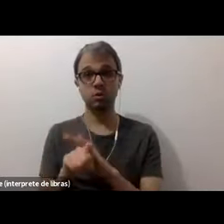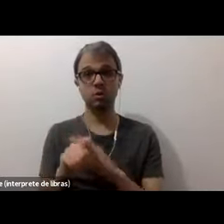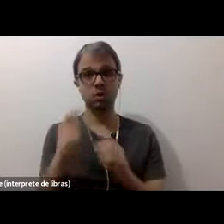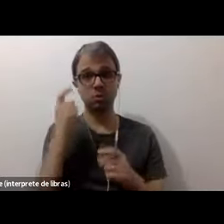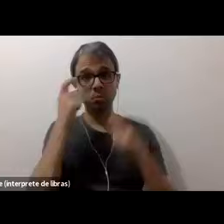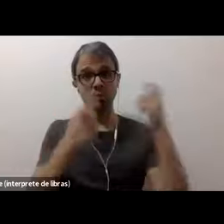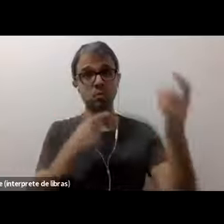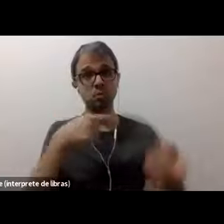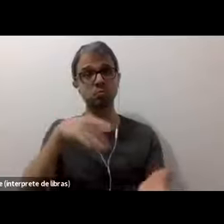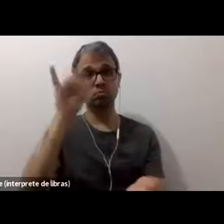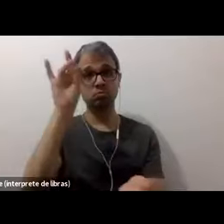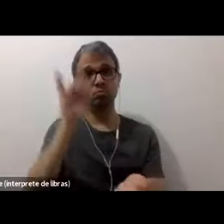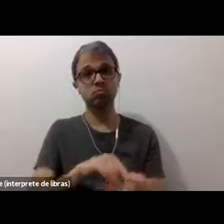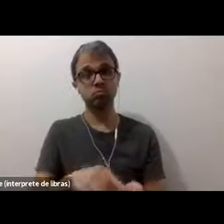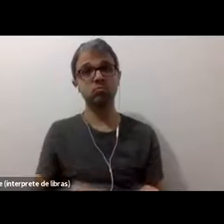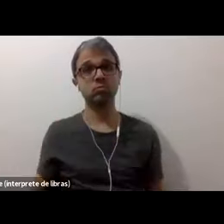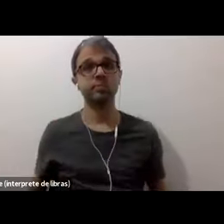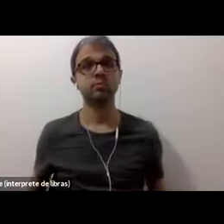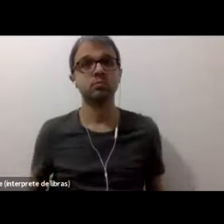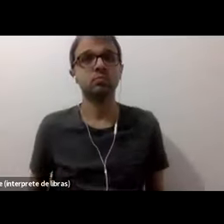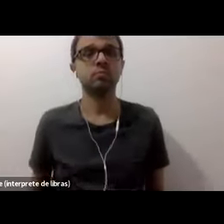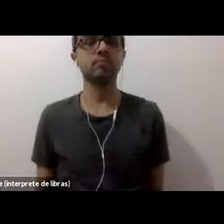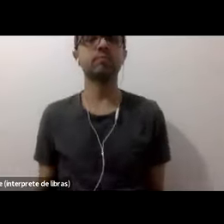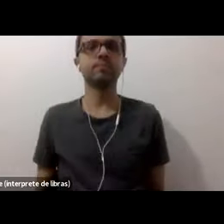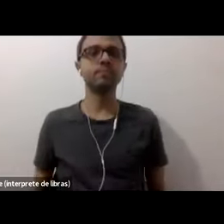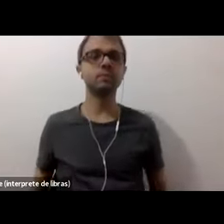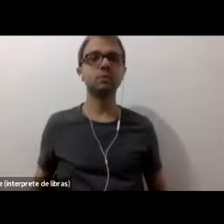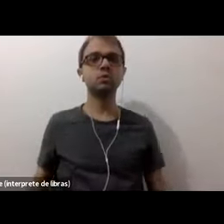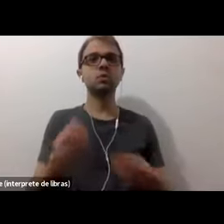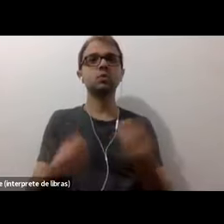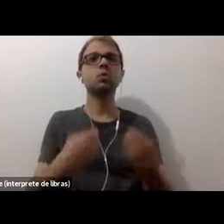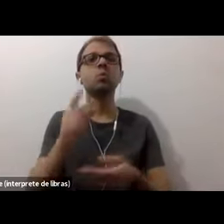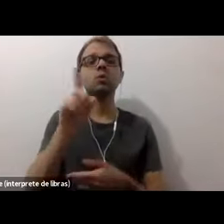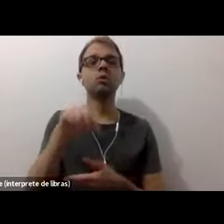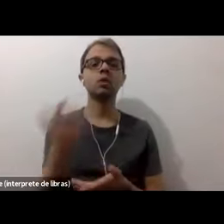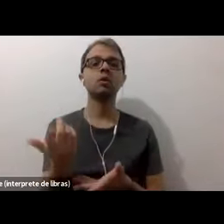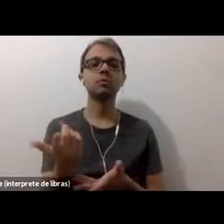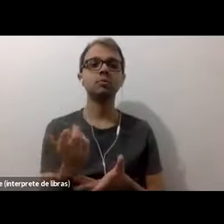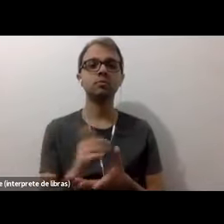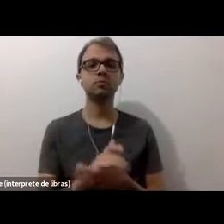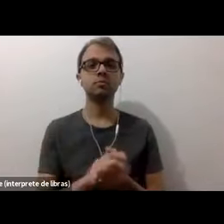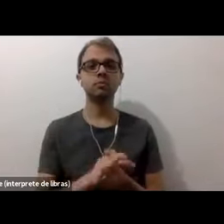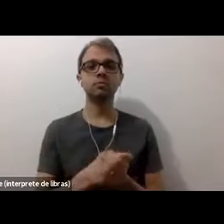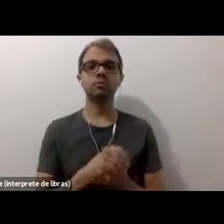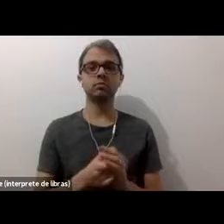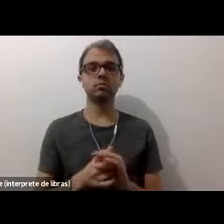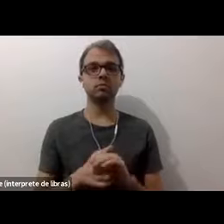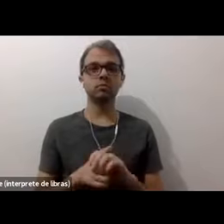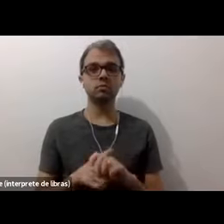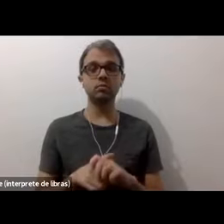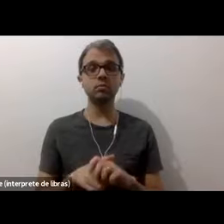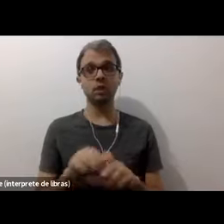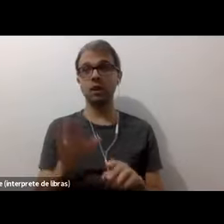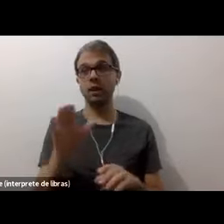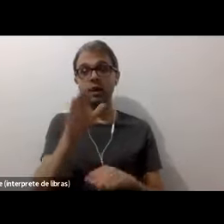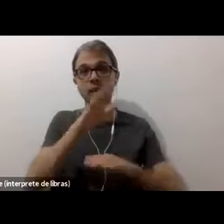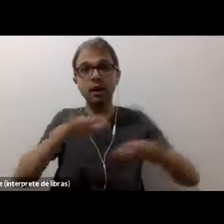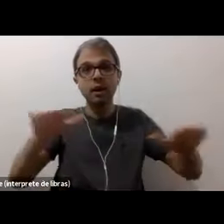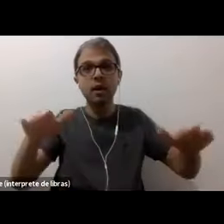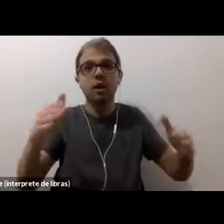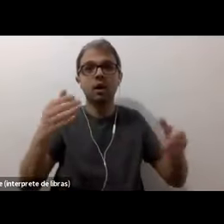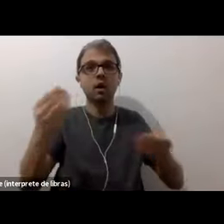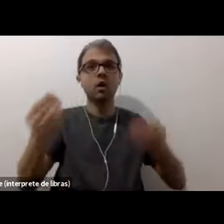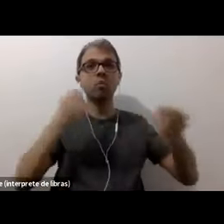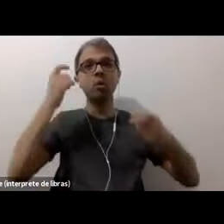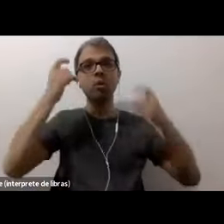fica esse afeto e essa curiosidade, né, das crianças por outras máscaras, por esse